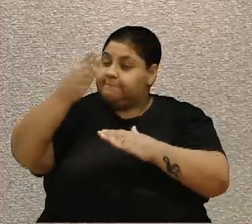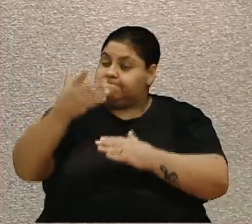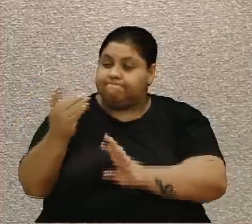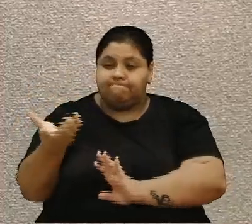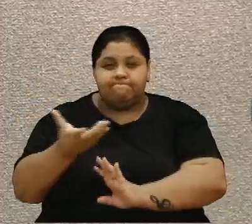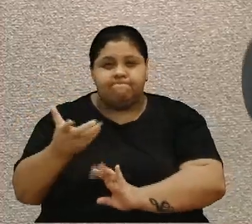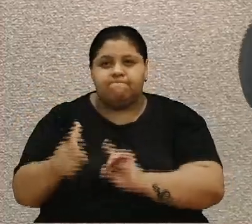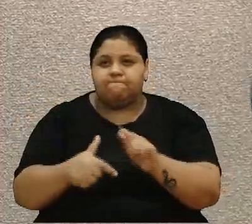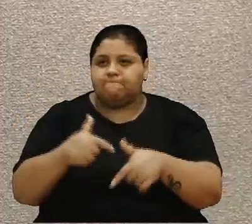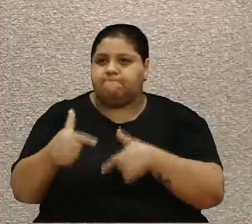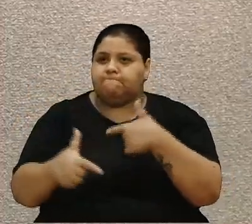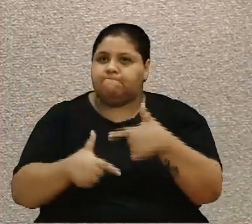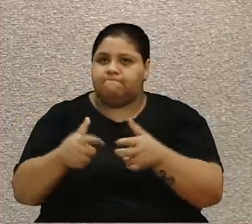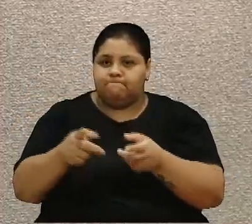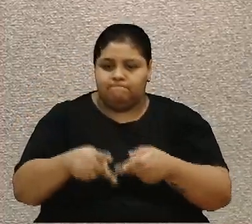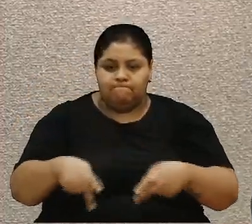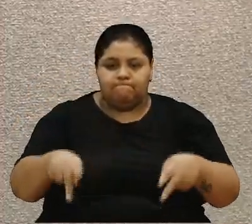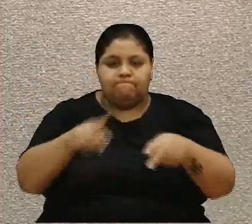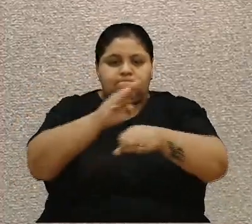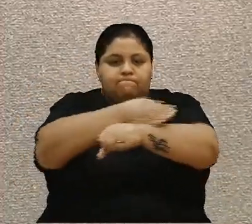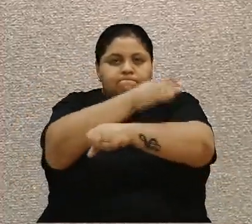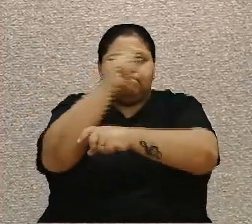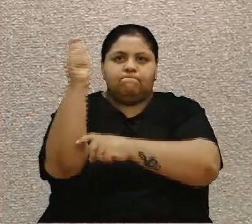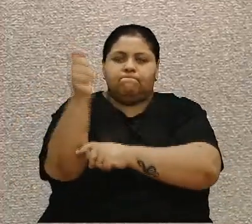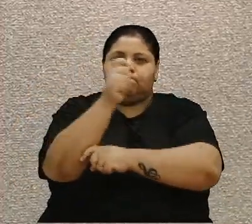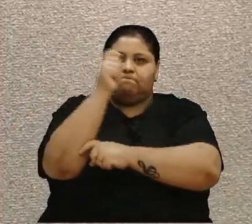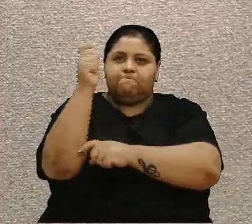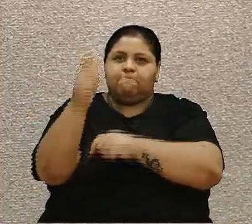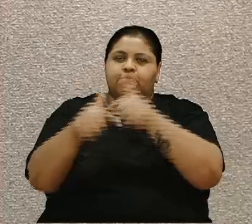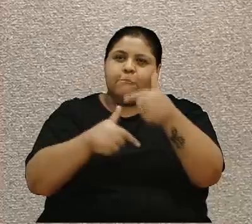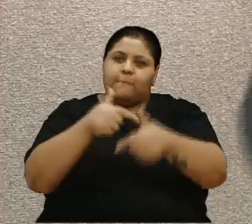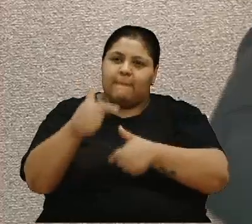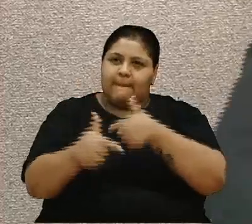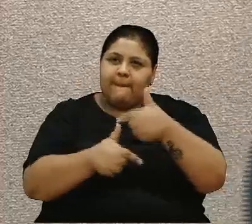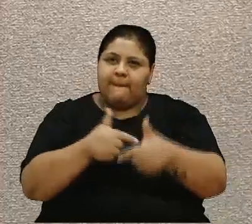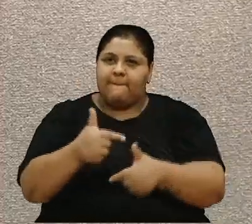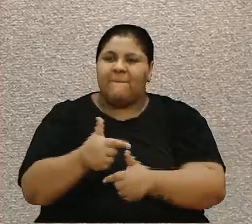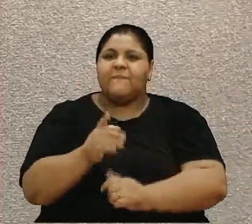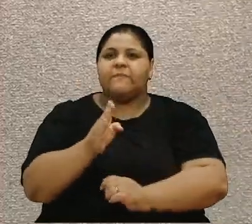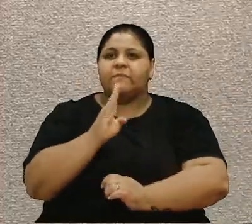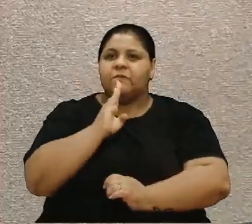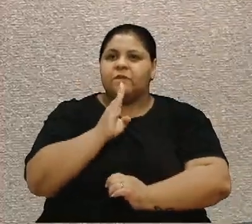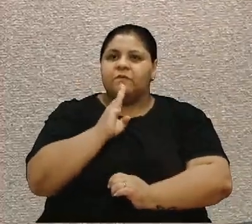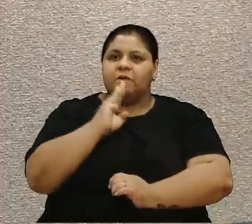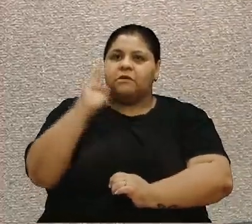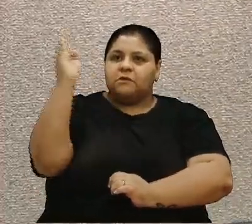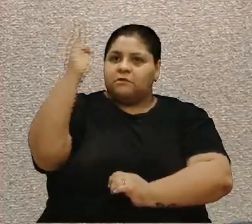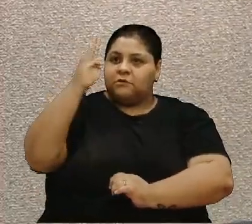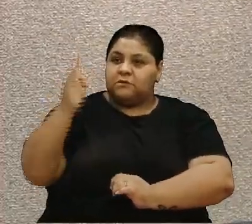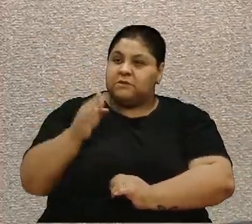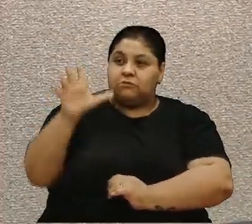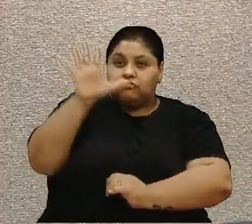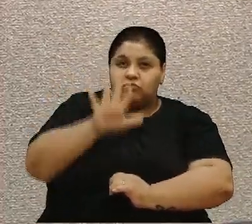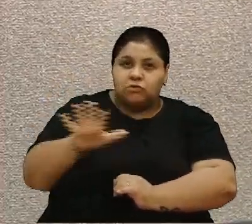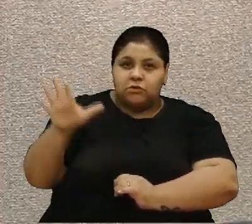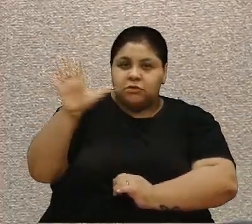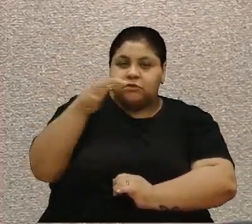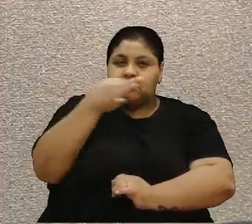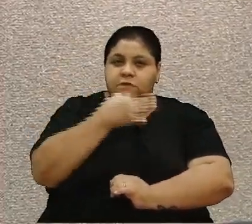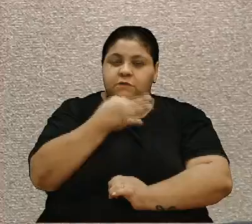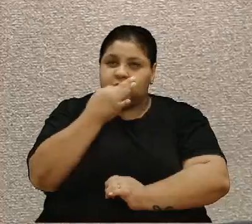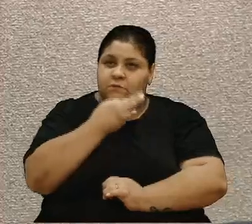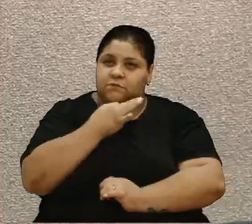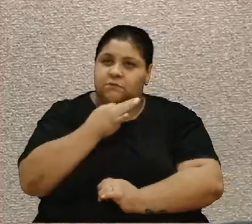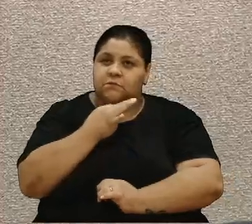queremos trabalhar. O povo da Serra Gaúcha é um povo trabalhador, é um povo conhecido no Brasil inteiro. Caxias do